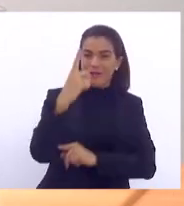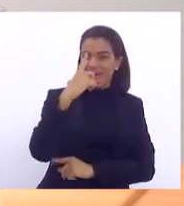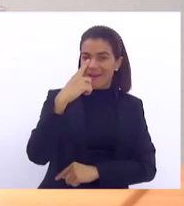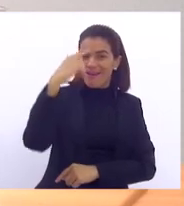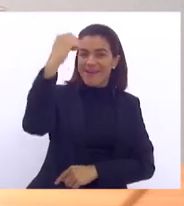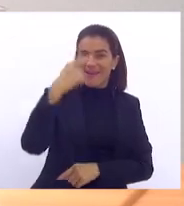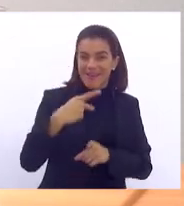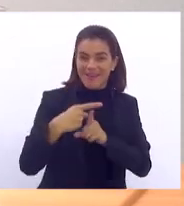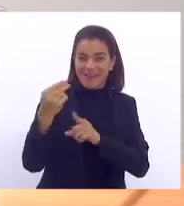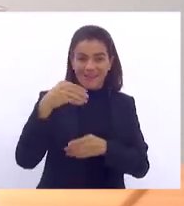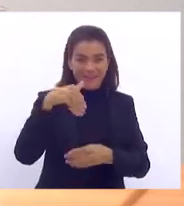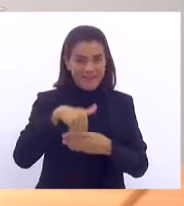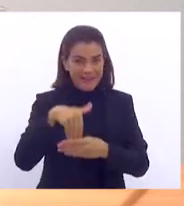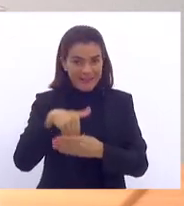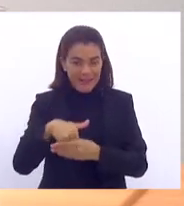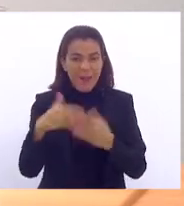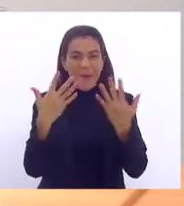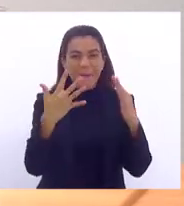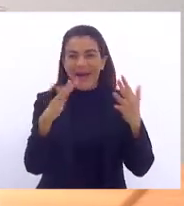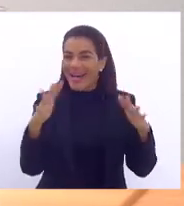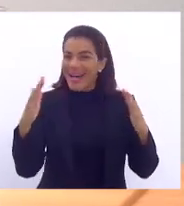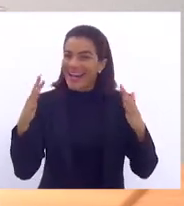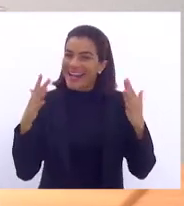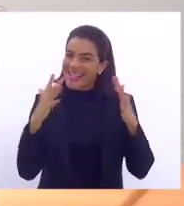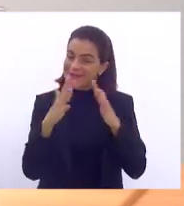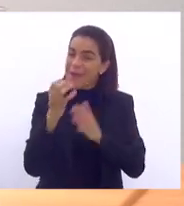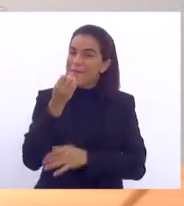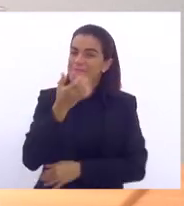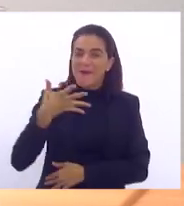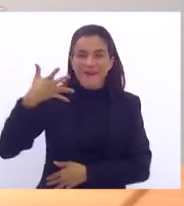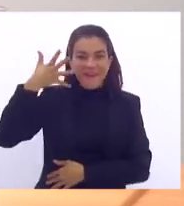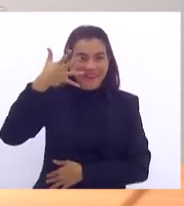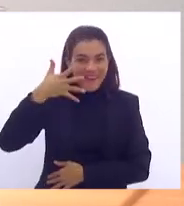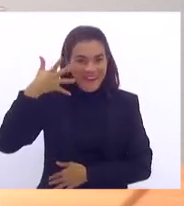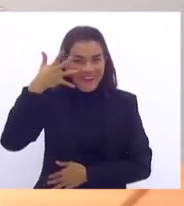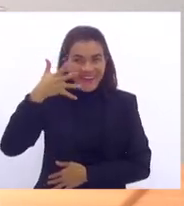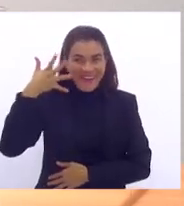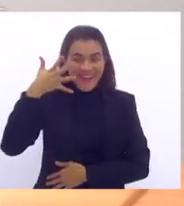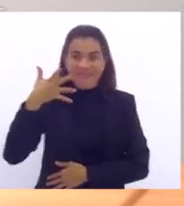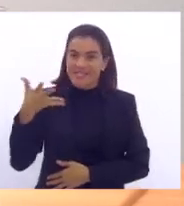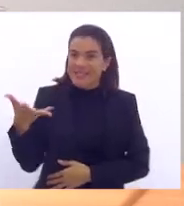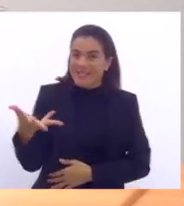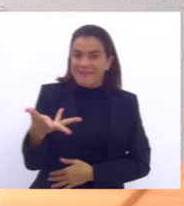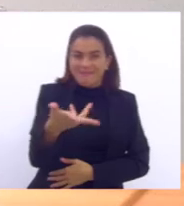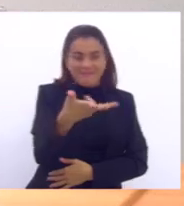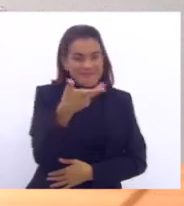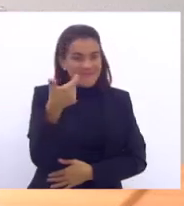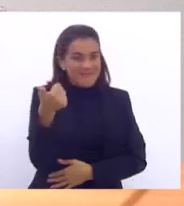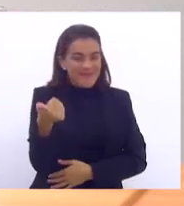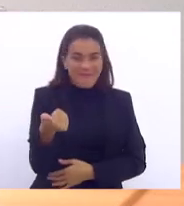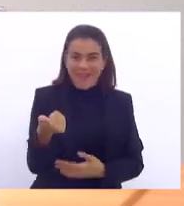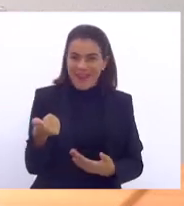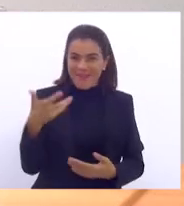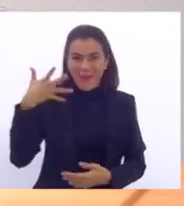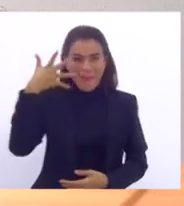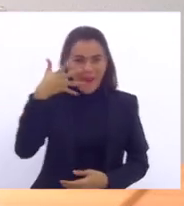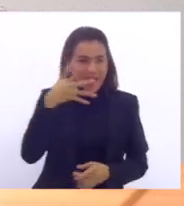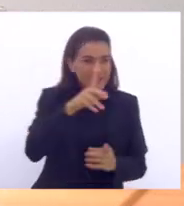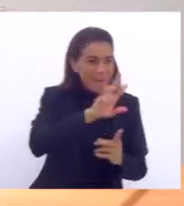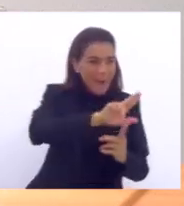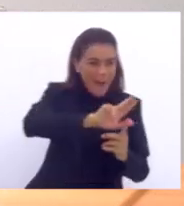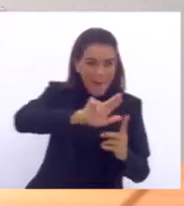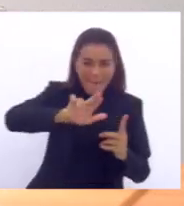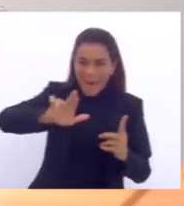neste lugar então parabéns boa palestra vai ser rica eu não tenho dúvida pelos palestrantes que